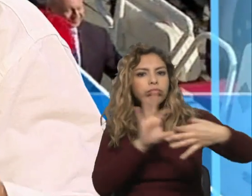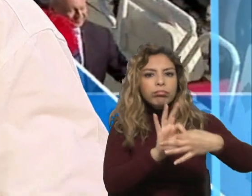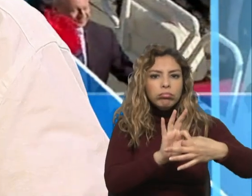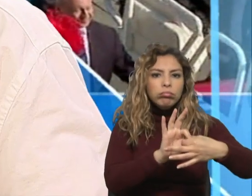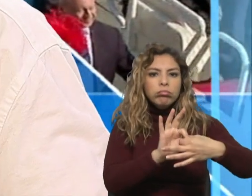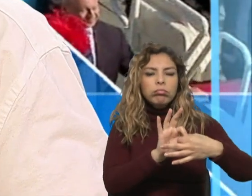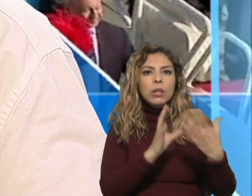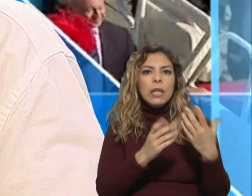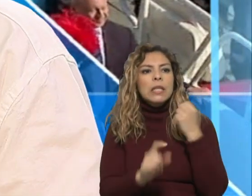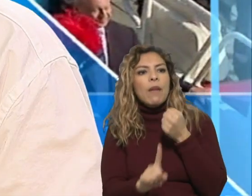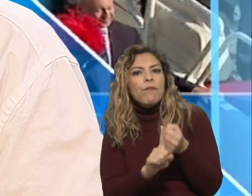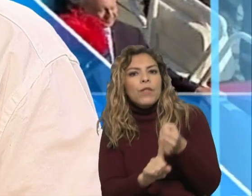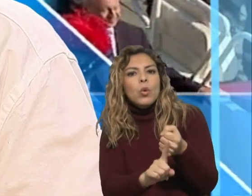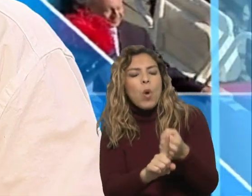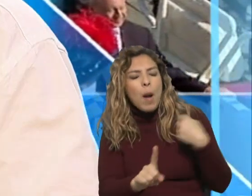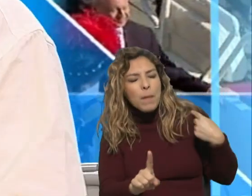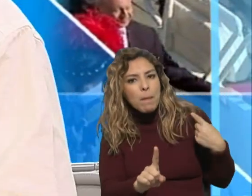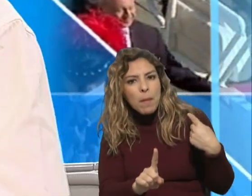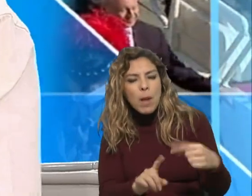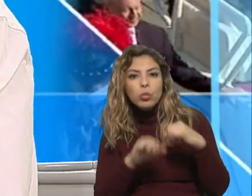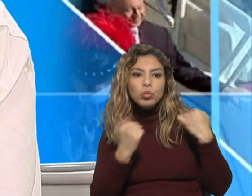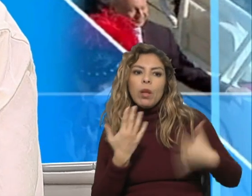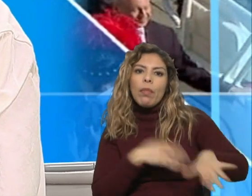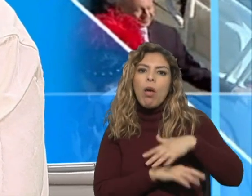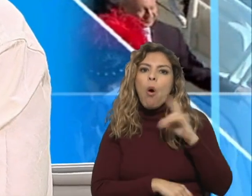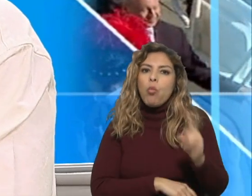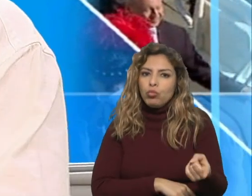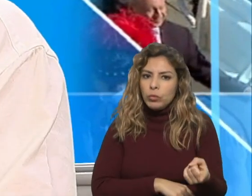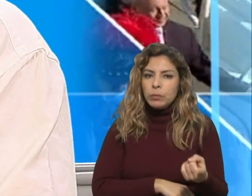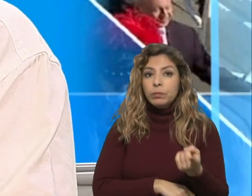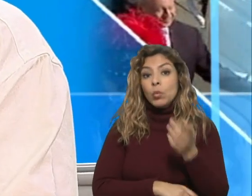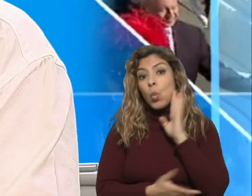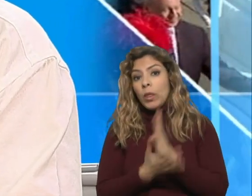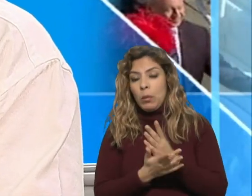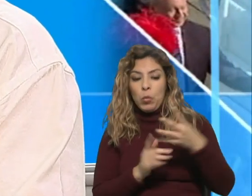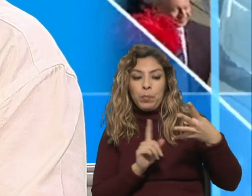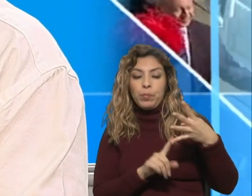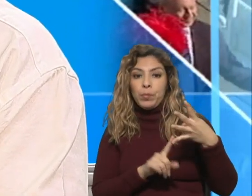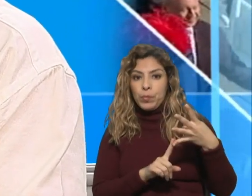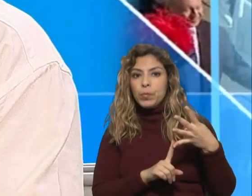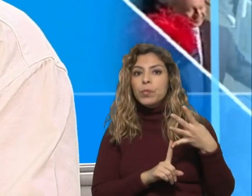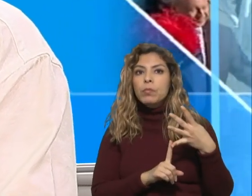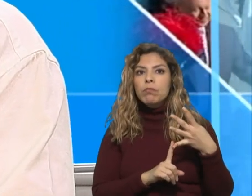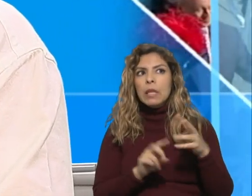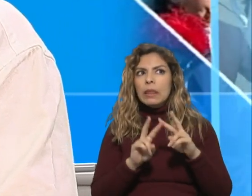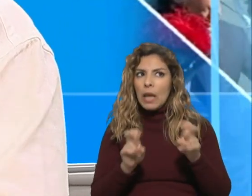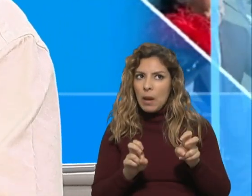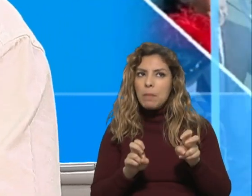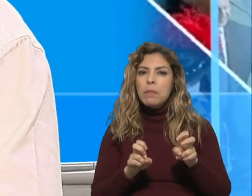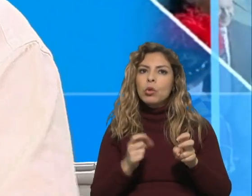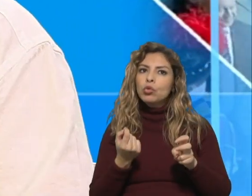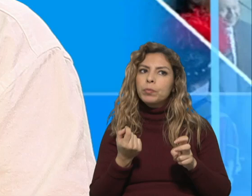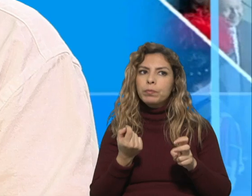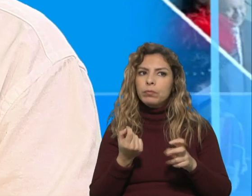que desafios é que enfrentamos enquanto sociedade, e um último bloco dedicado, e aí sim é um tema que se calhar é muito